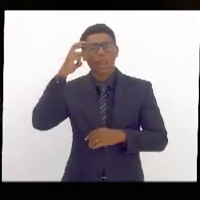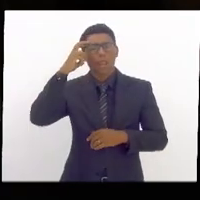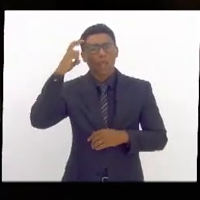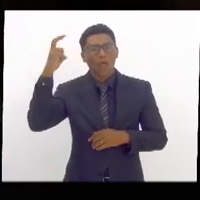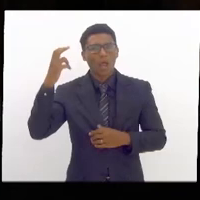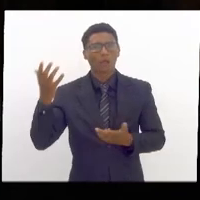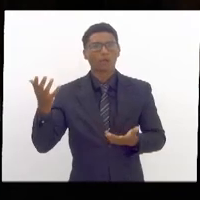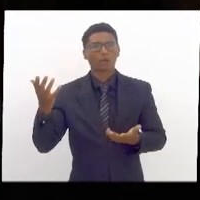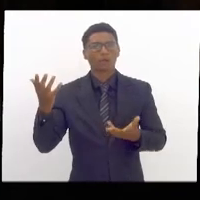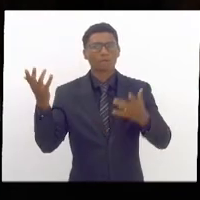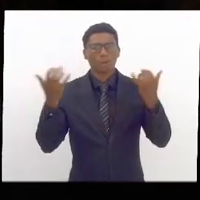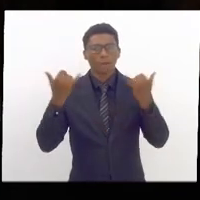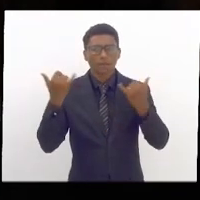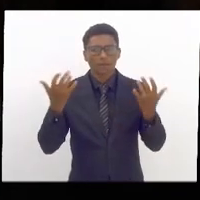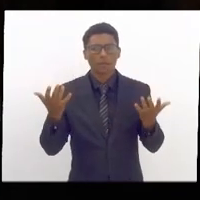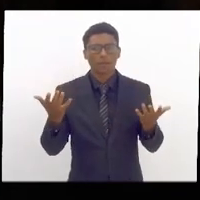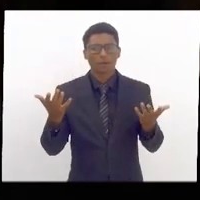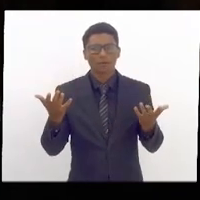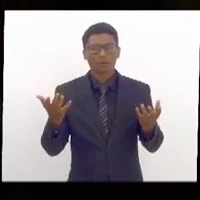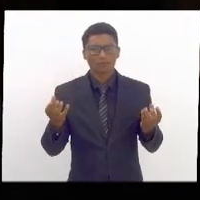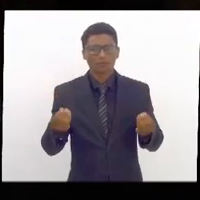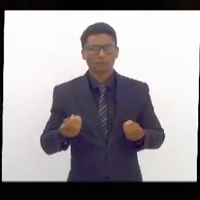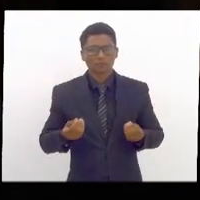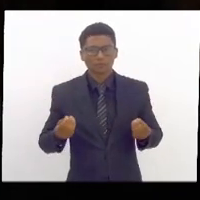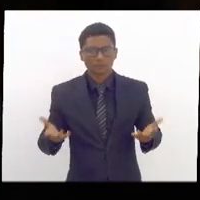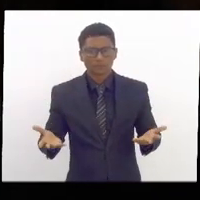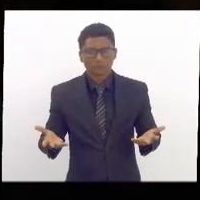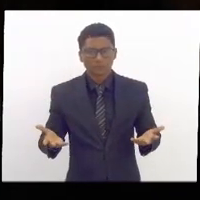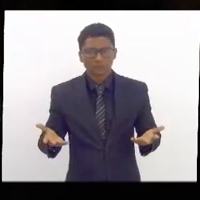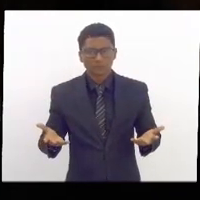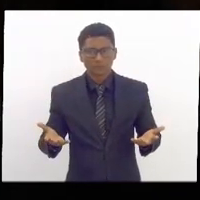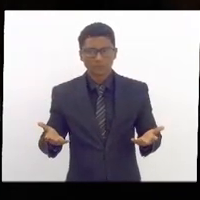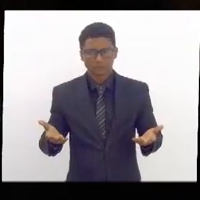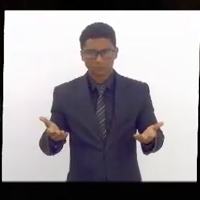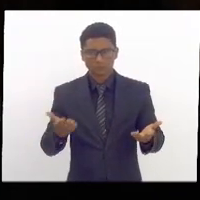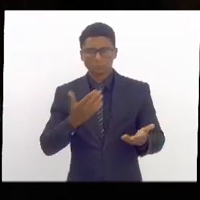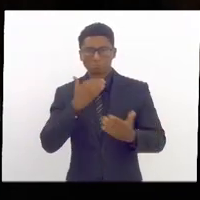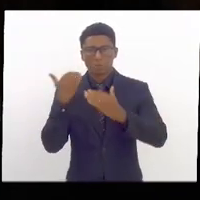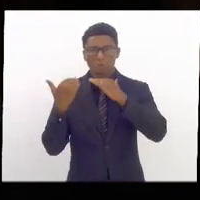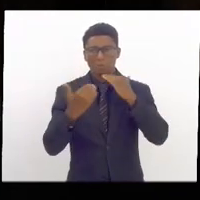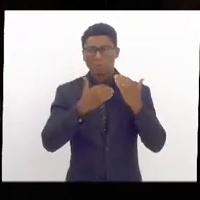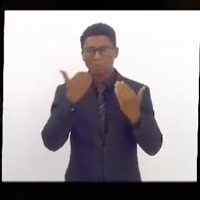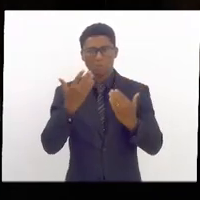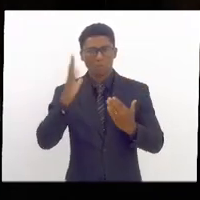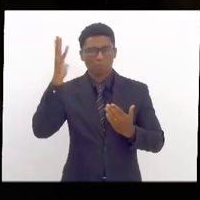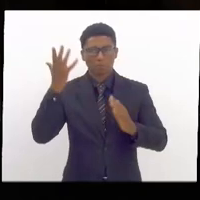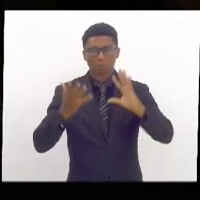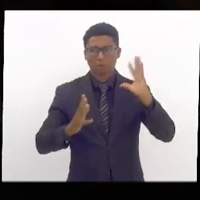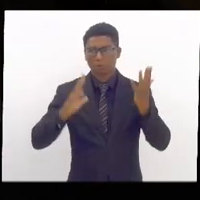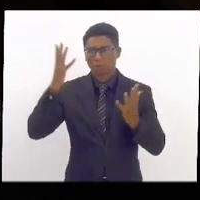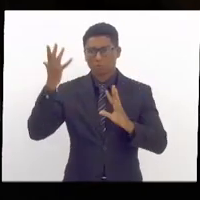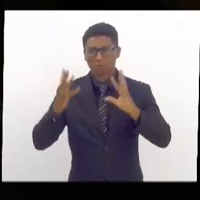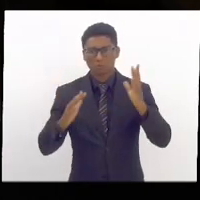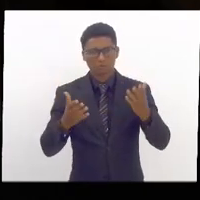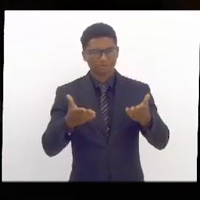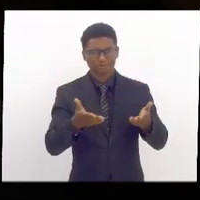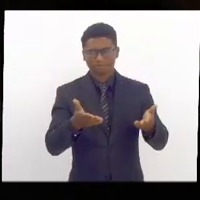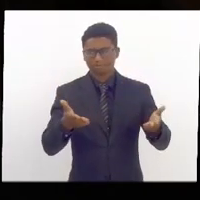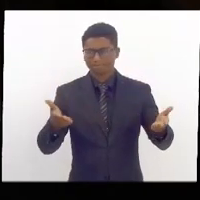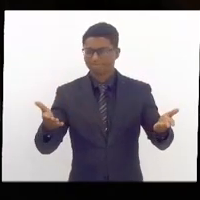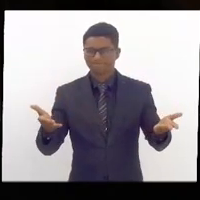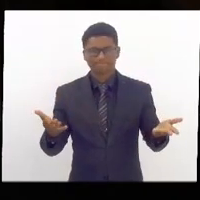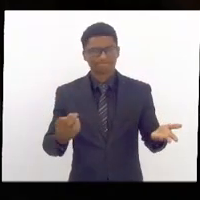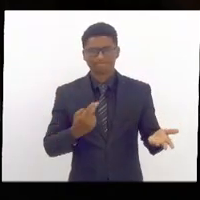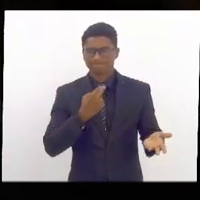que essas ações não se configurem com a alta letalidade que a gente tem visto operando nos últimos